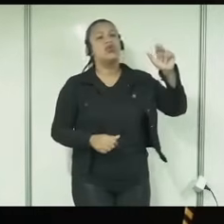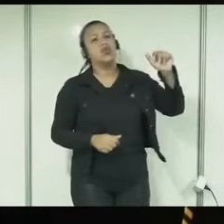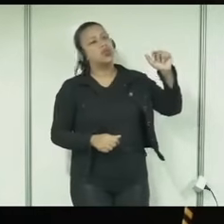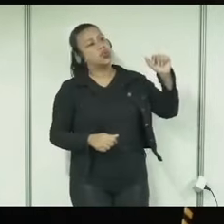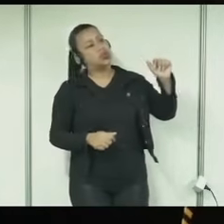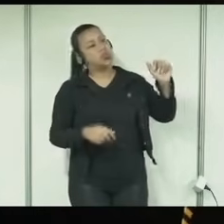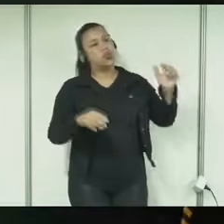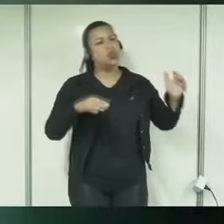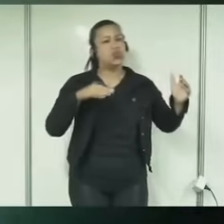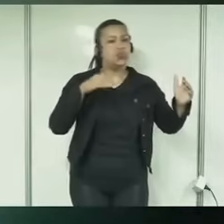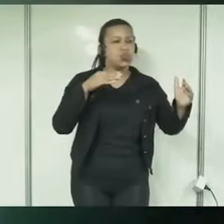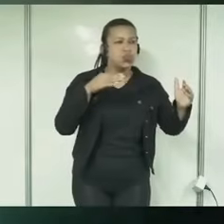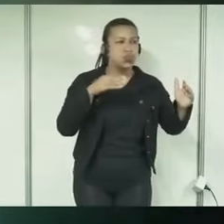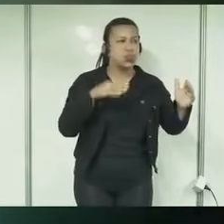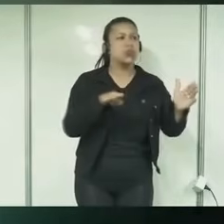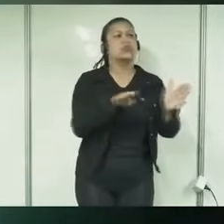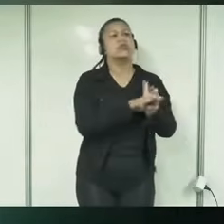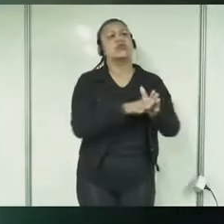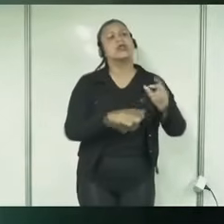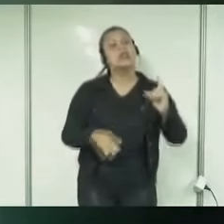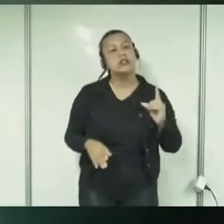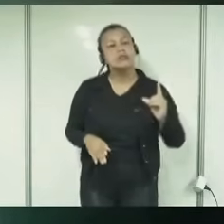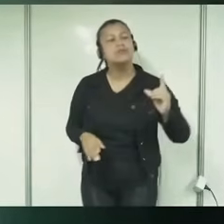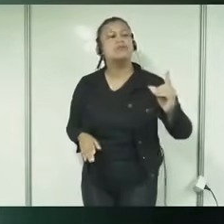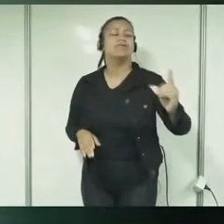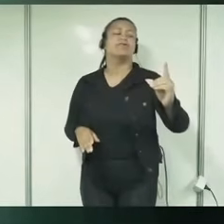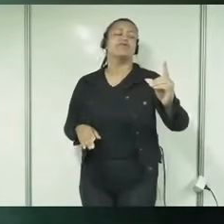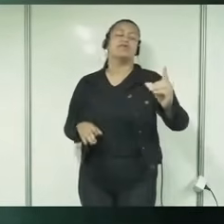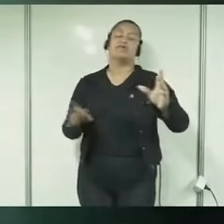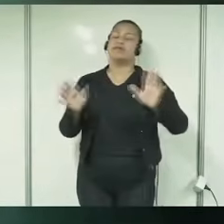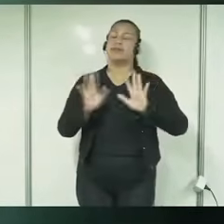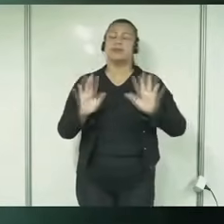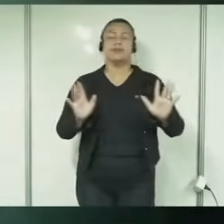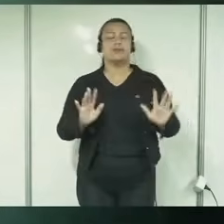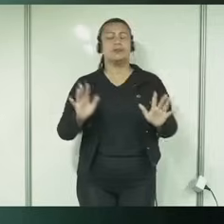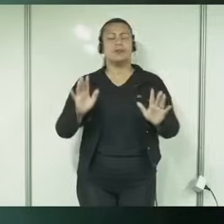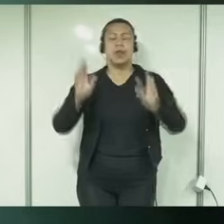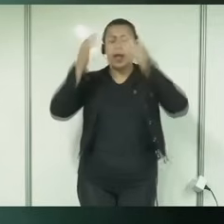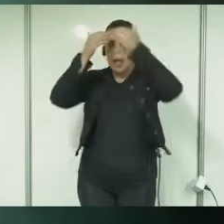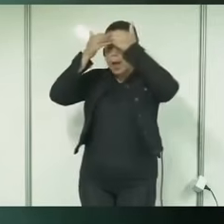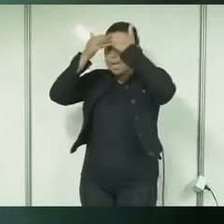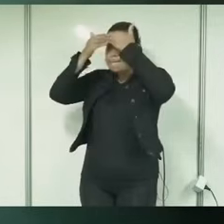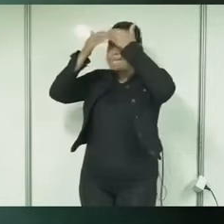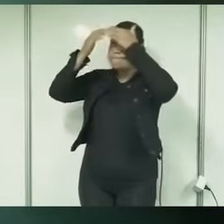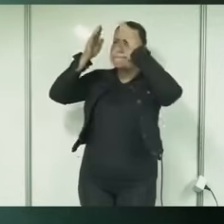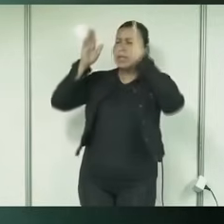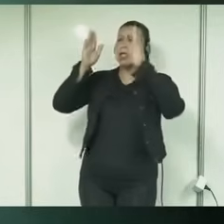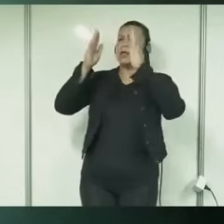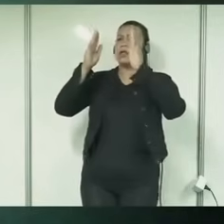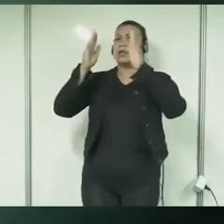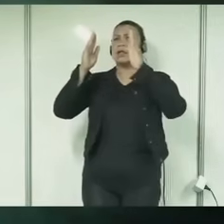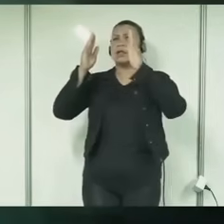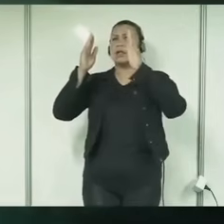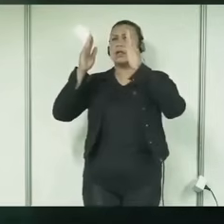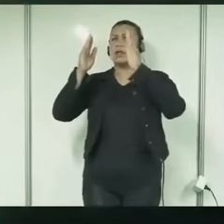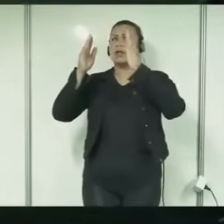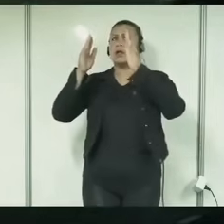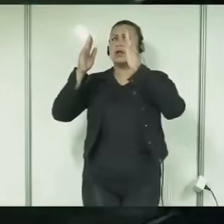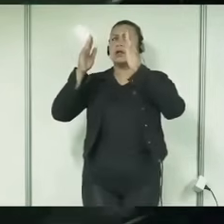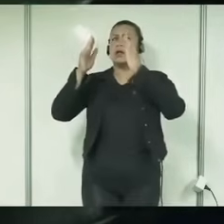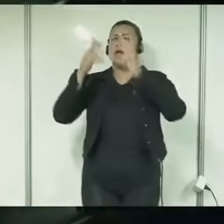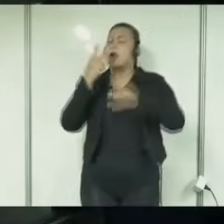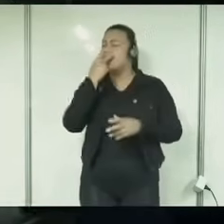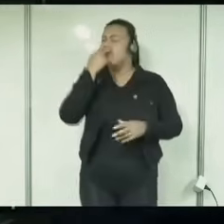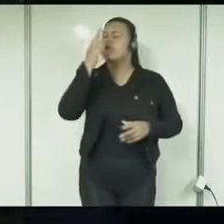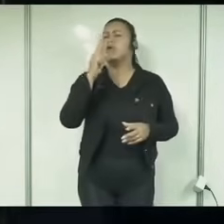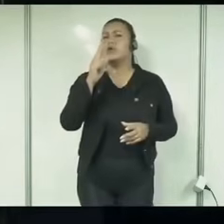mente constrói realidade. A mente é energia, é força. Por isso que quando nós falamos de Deus,